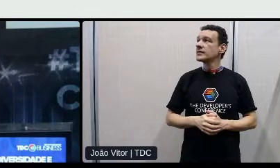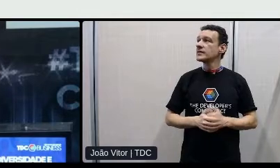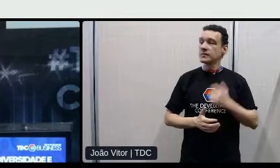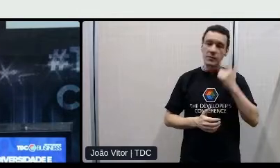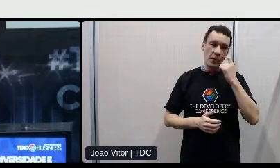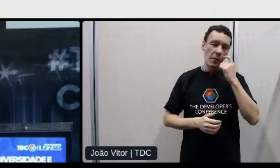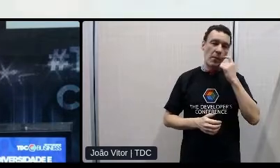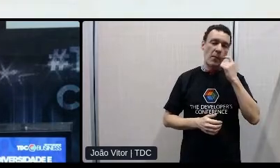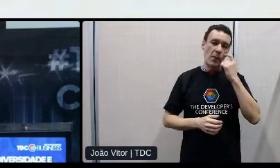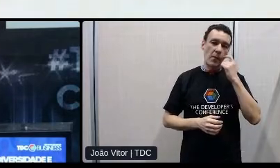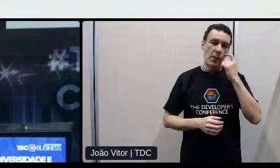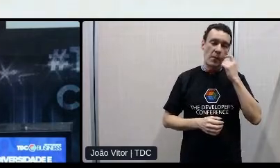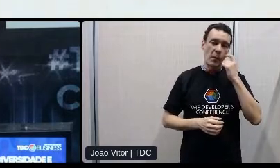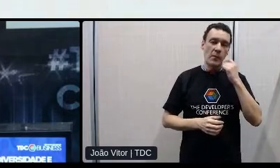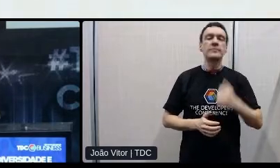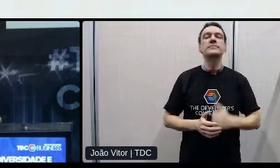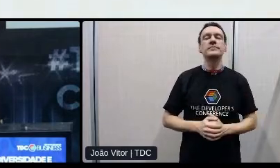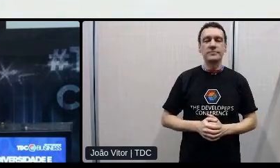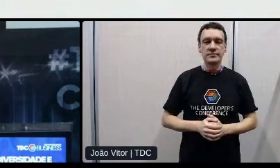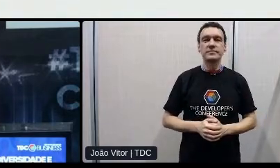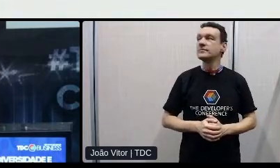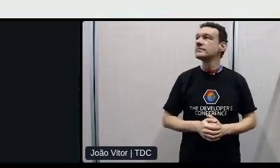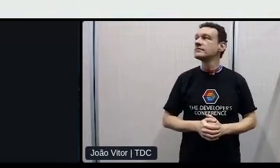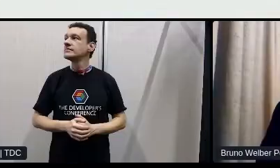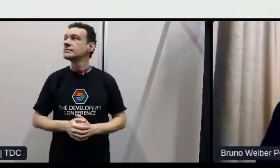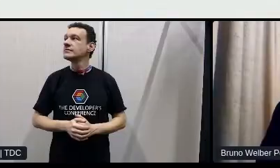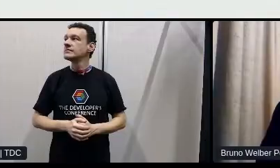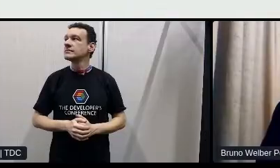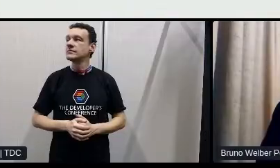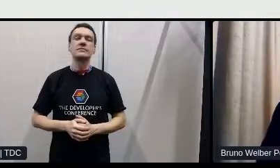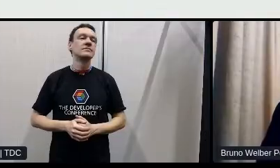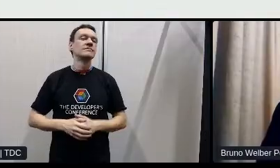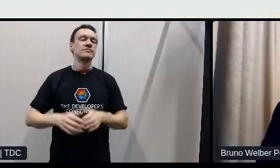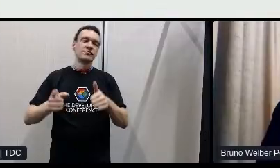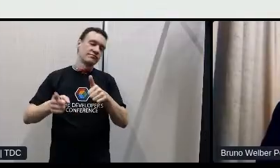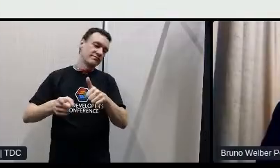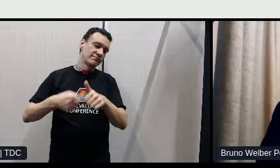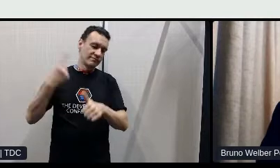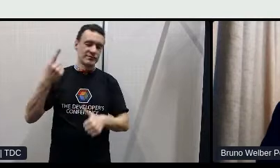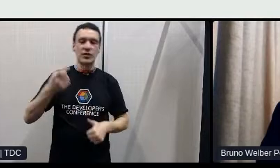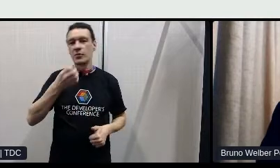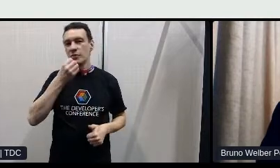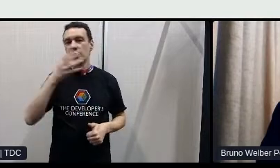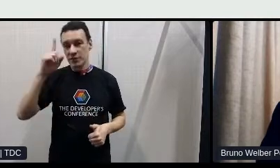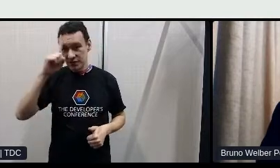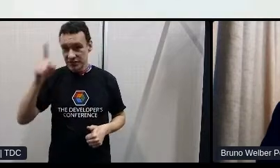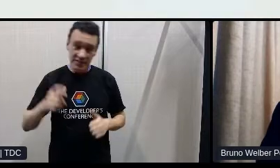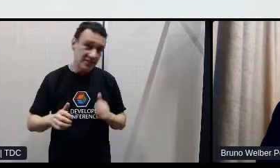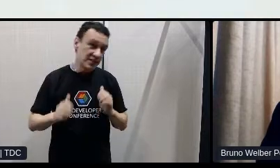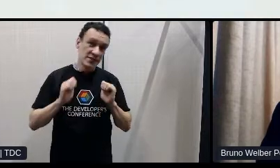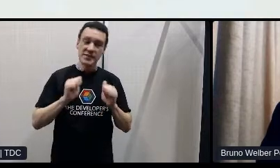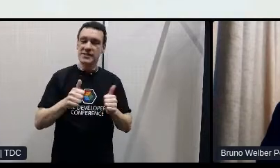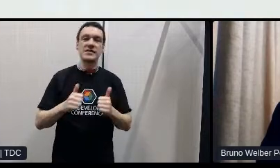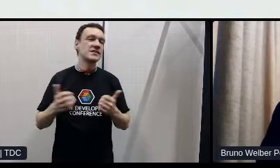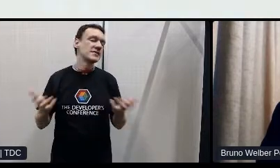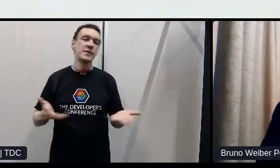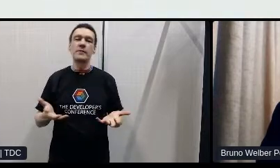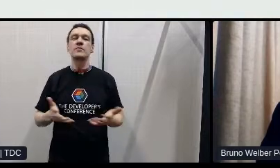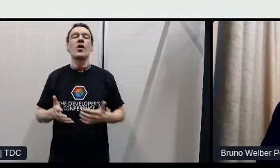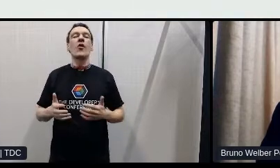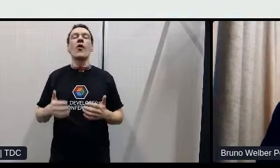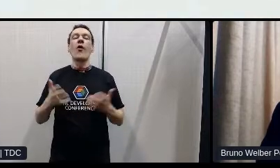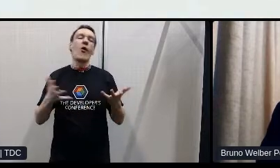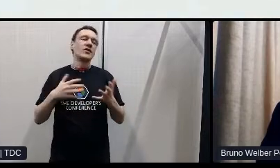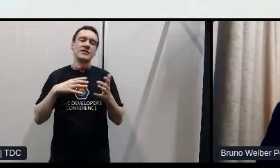Vamos lá então. Bom, primeiramente, bom dia, pessoas. Hoje eu não estava aqui no início da trilha com os